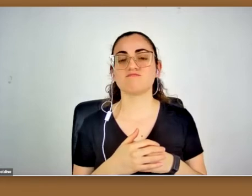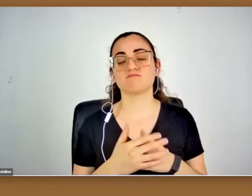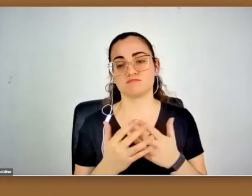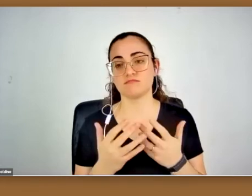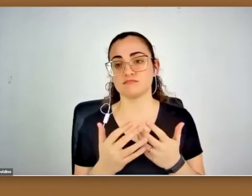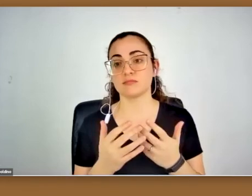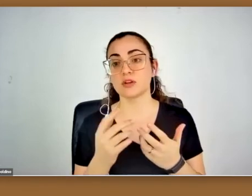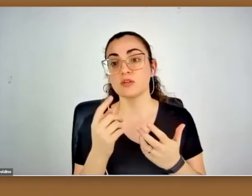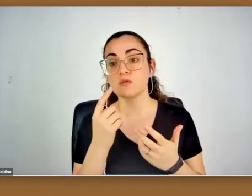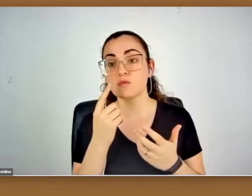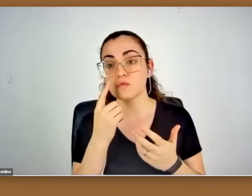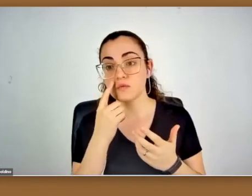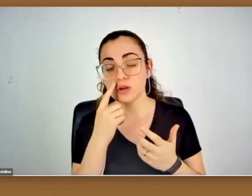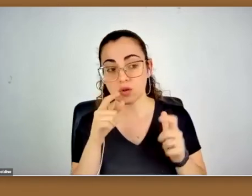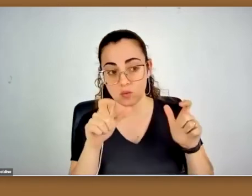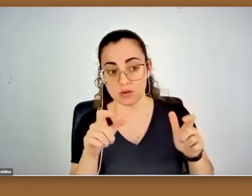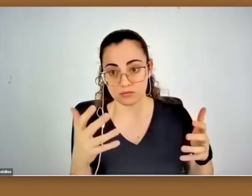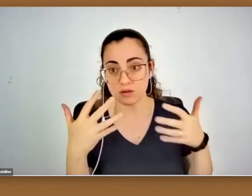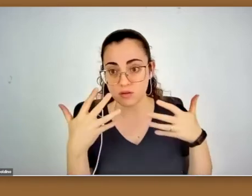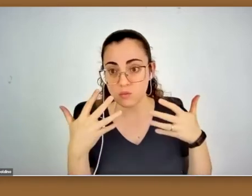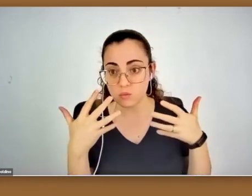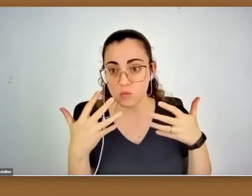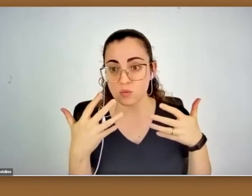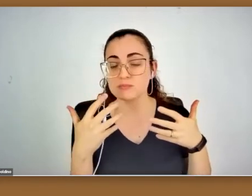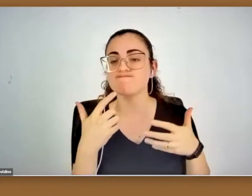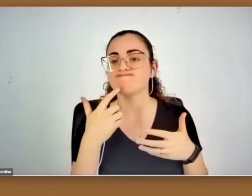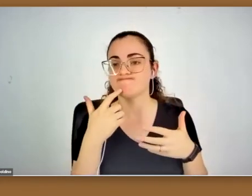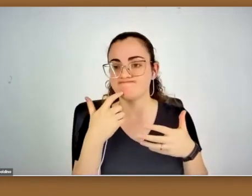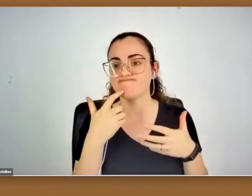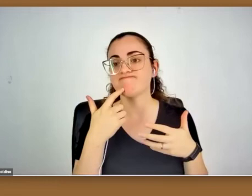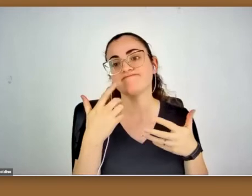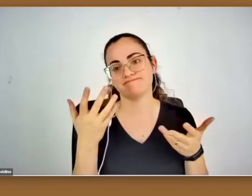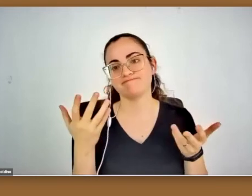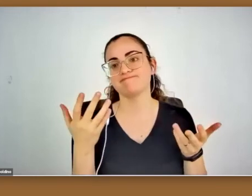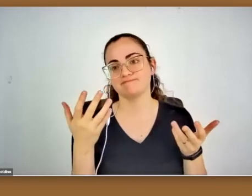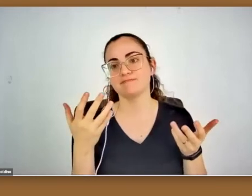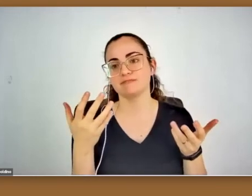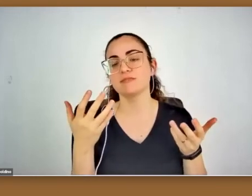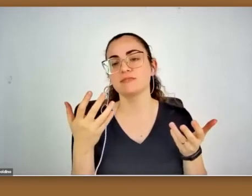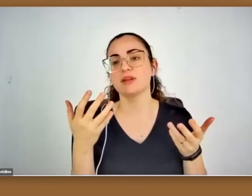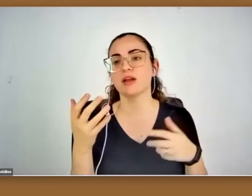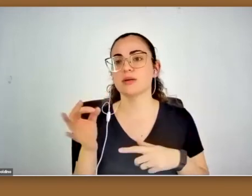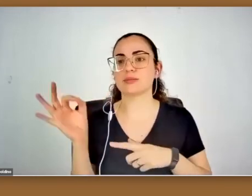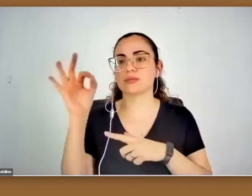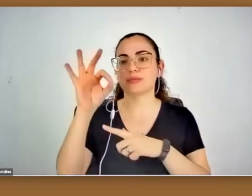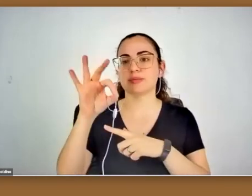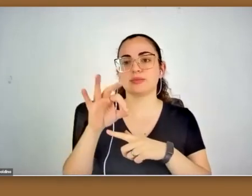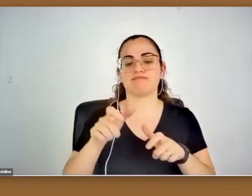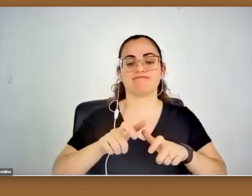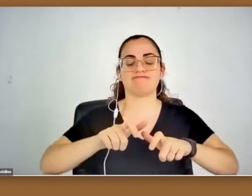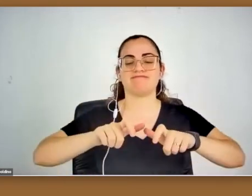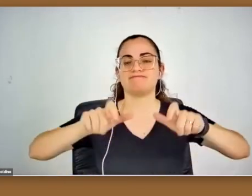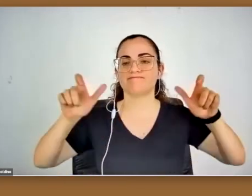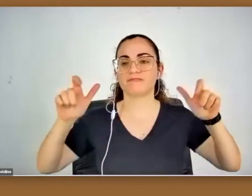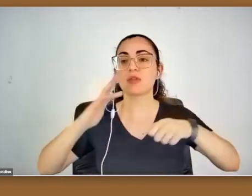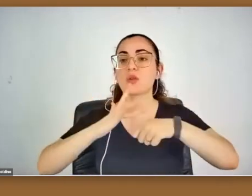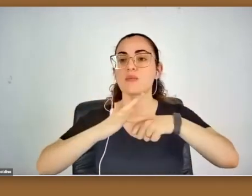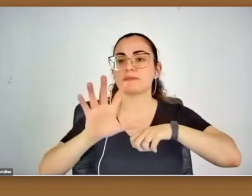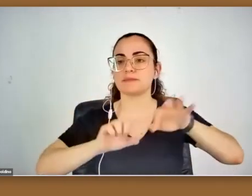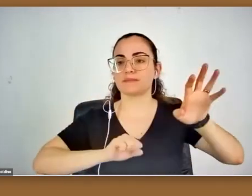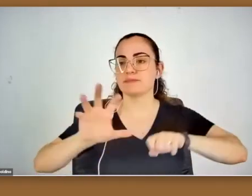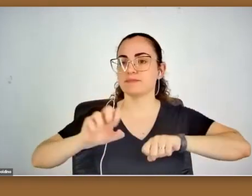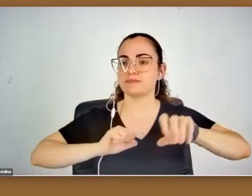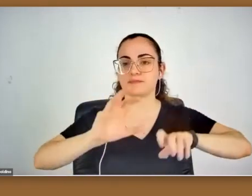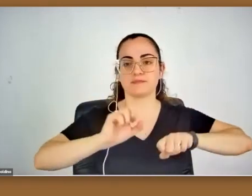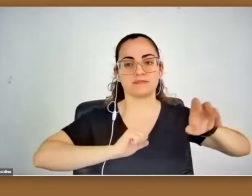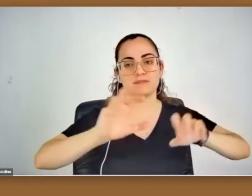dessas doenças. Então, isso tudo pode impactar, né, a gente, e a gente observar um aumento no número desses casos. Possivelmente